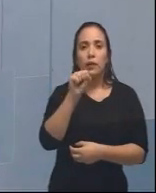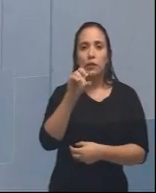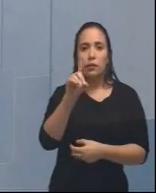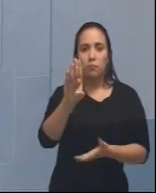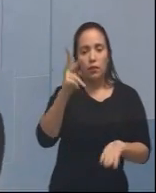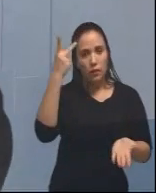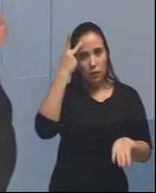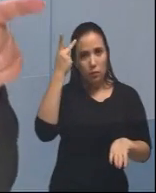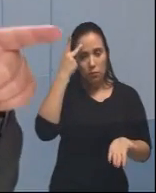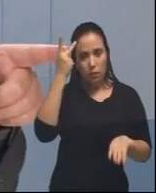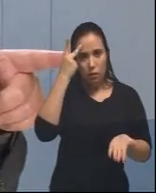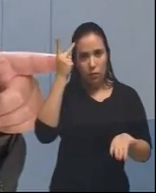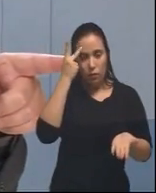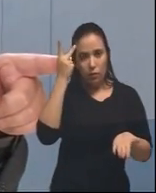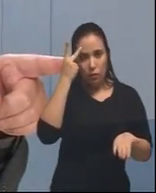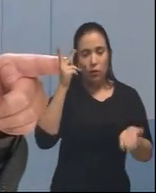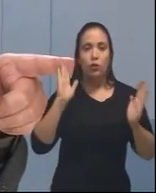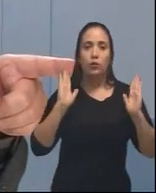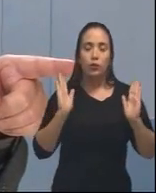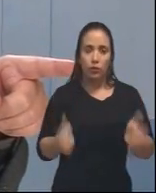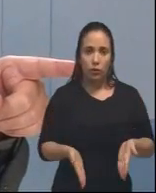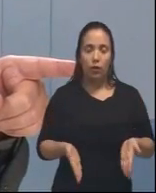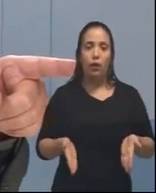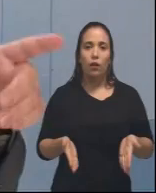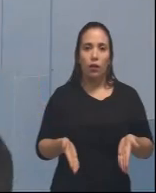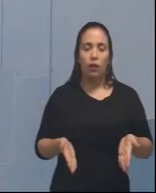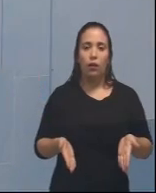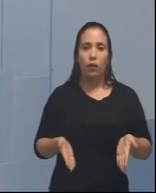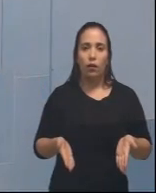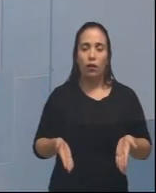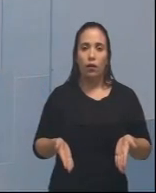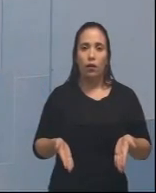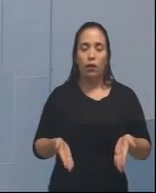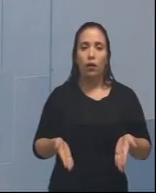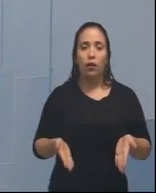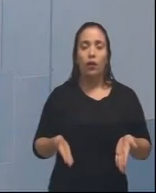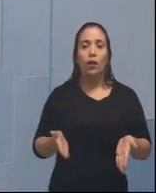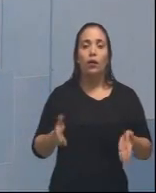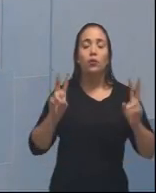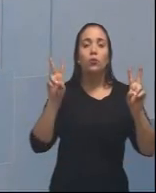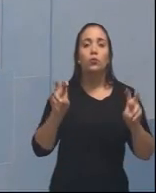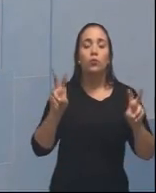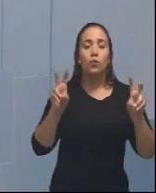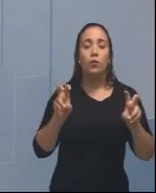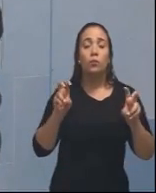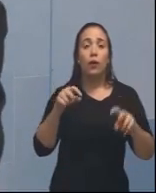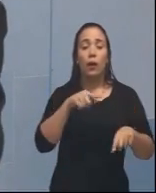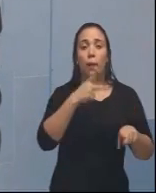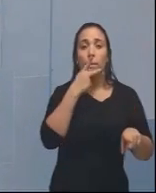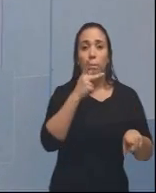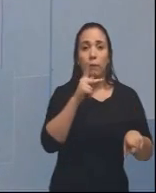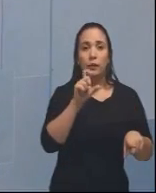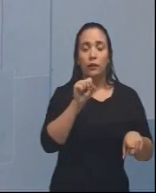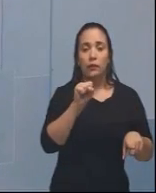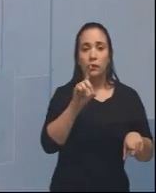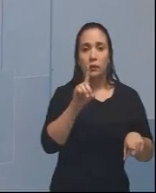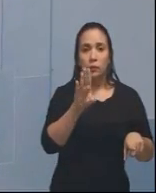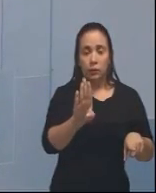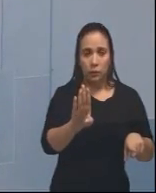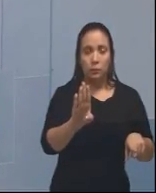já ultrapassou as fronteiras daquele estado. Já tornou também uma questão nacional. O PSDB parece que é craque nisso,